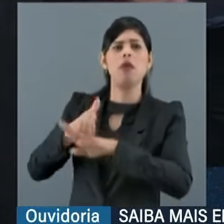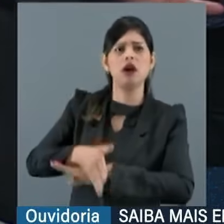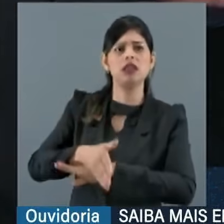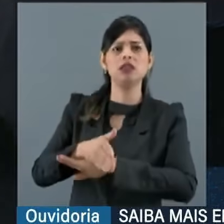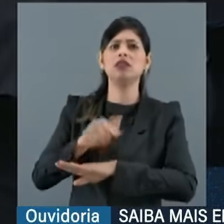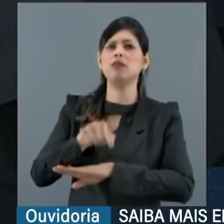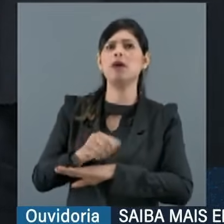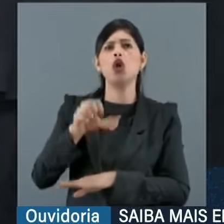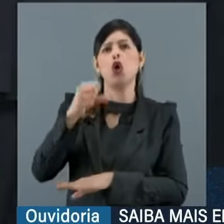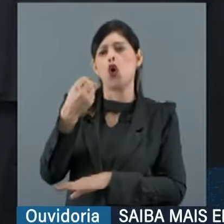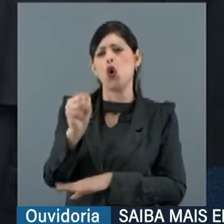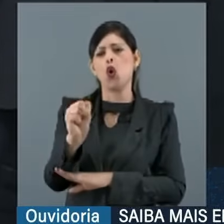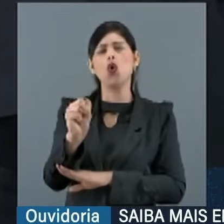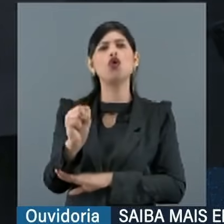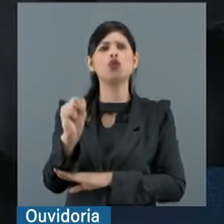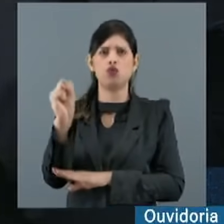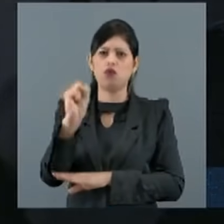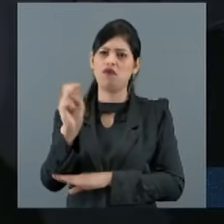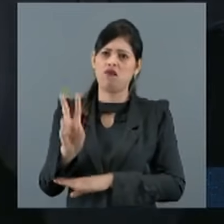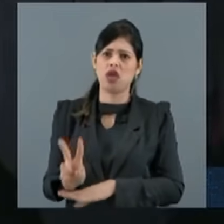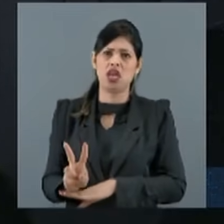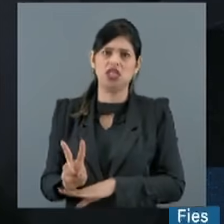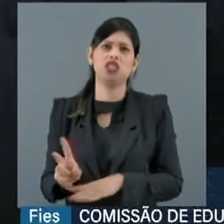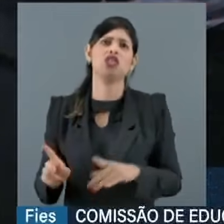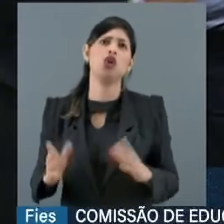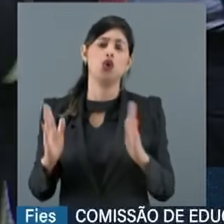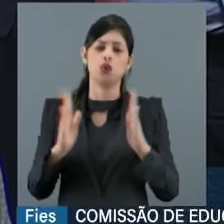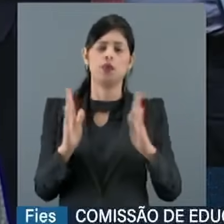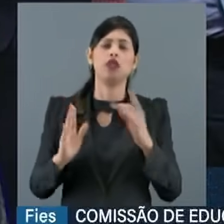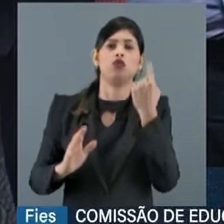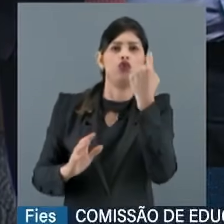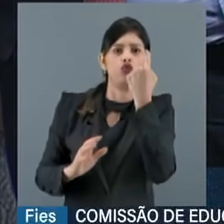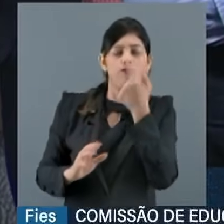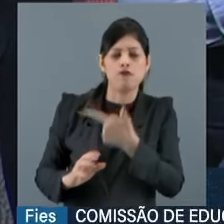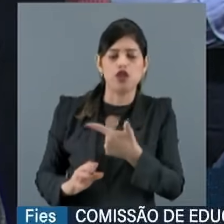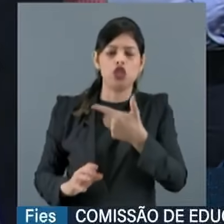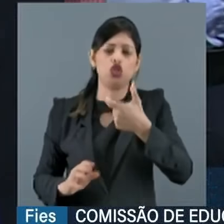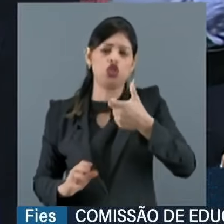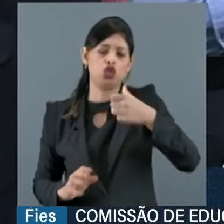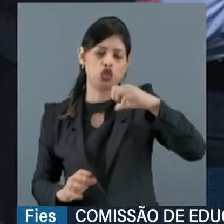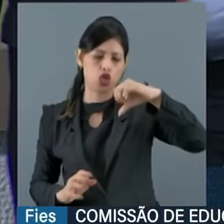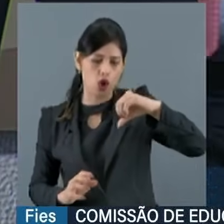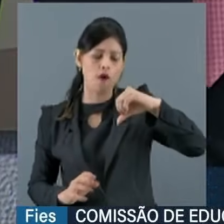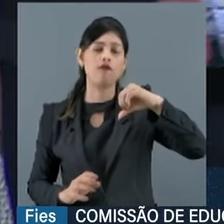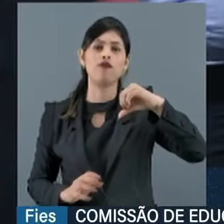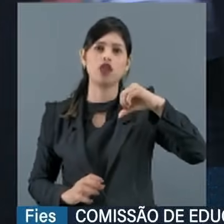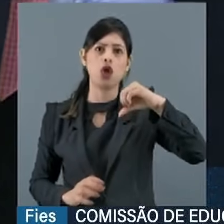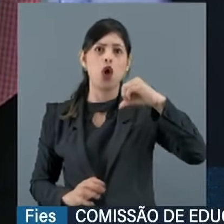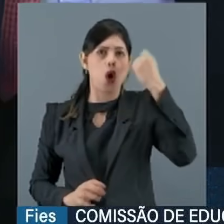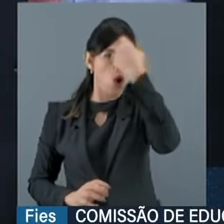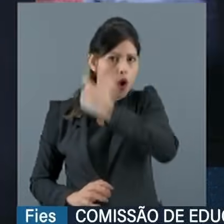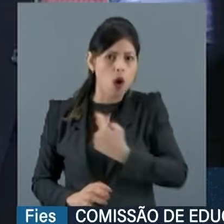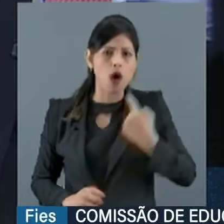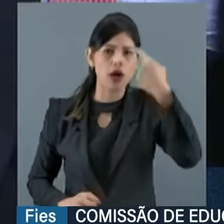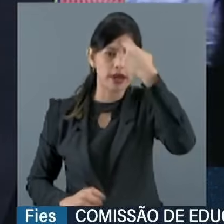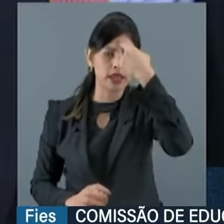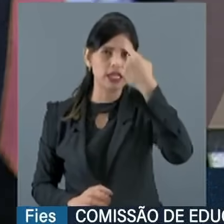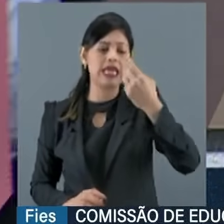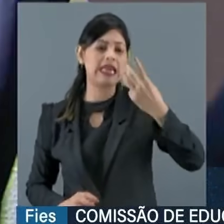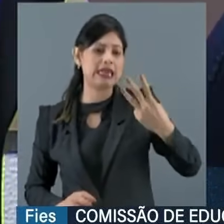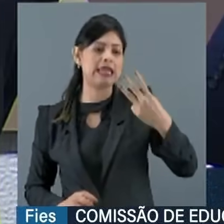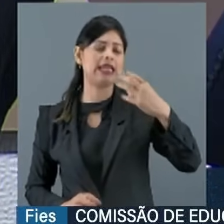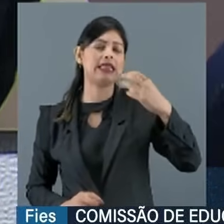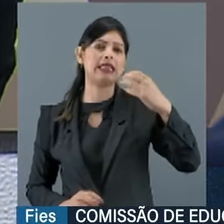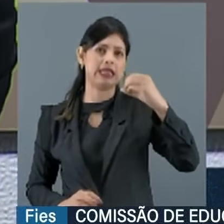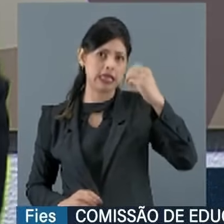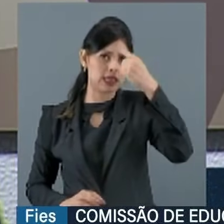durante 29 horas e 30 minutos. A minha presença na Câmara, no Senado,